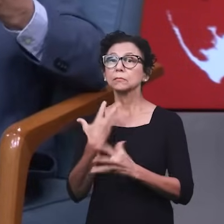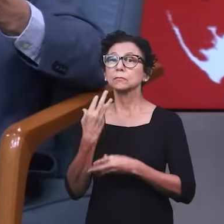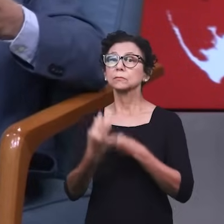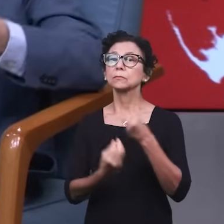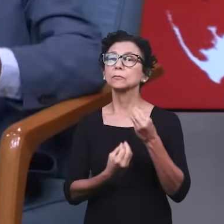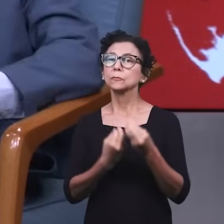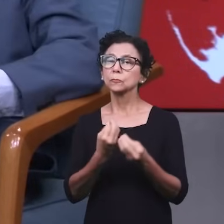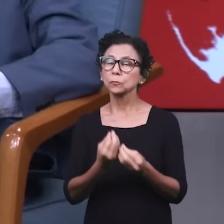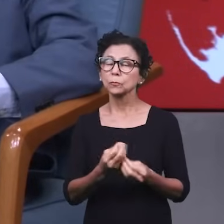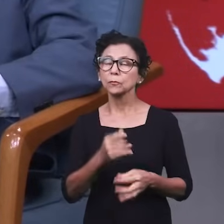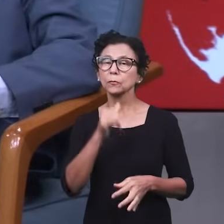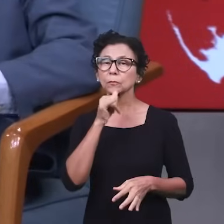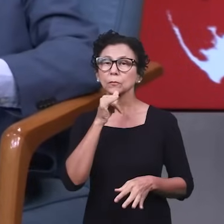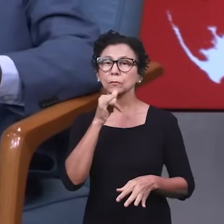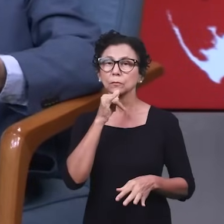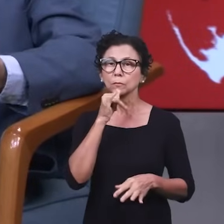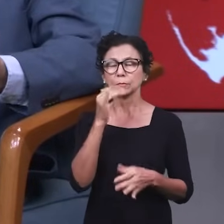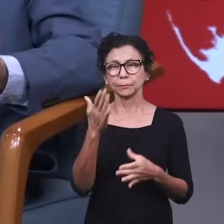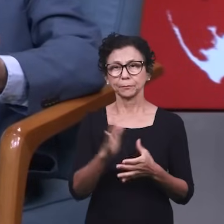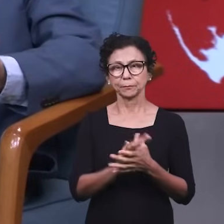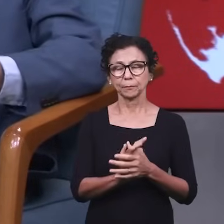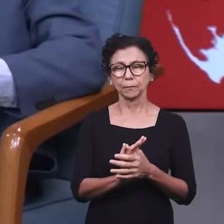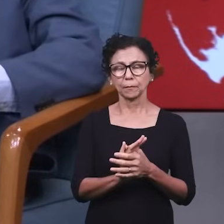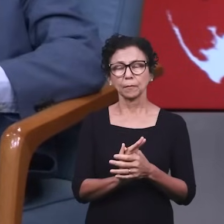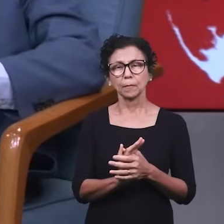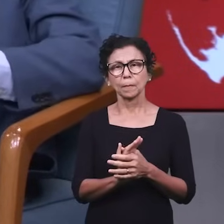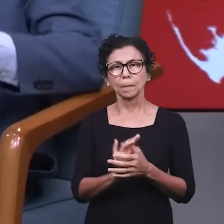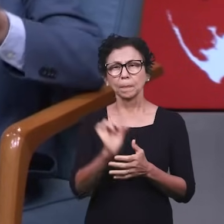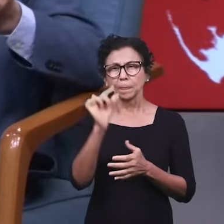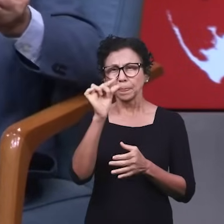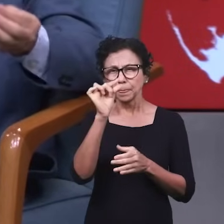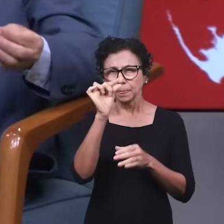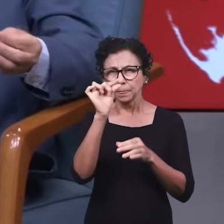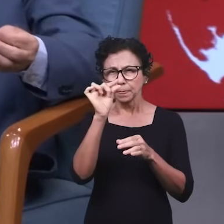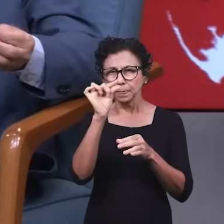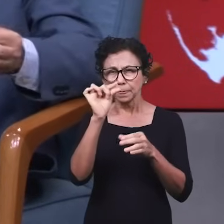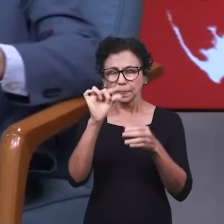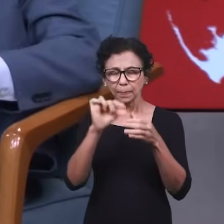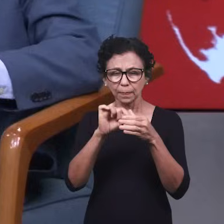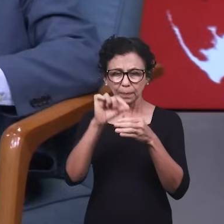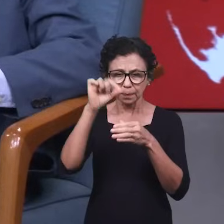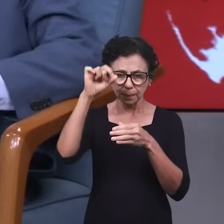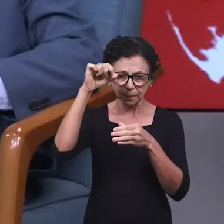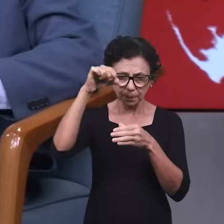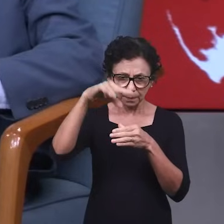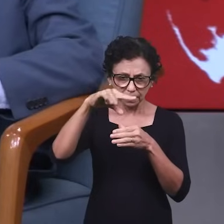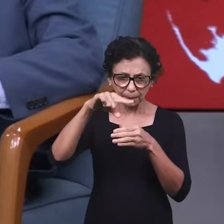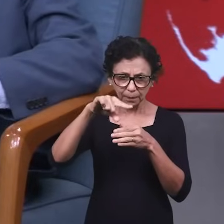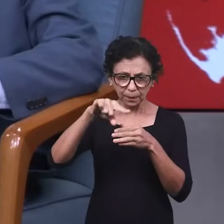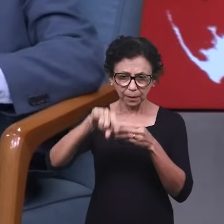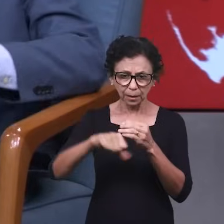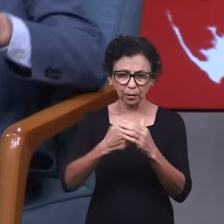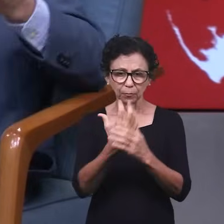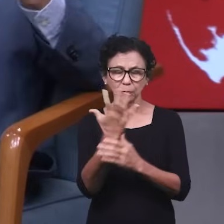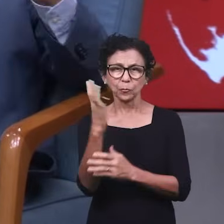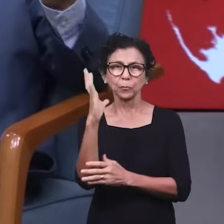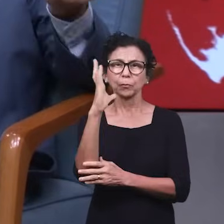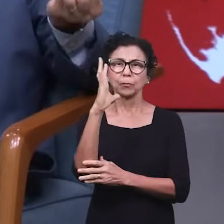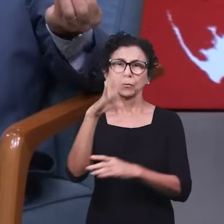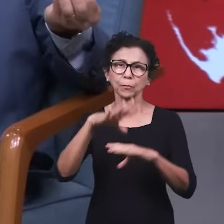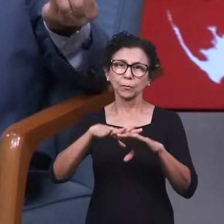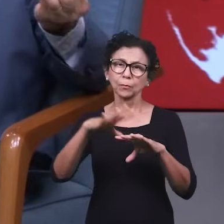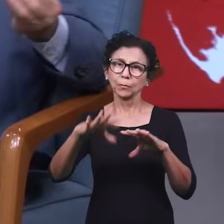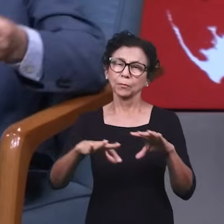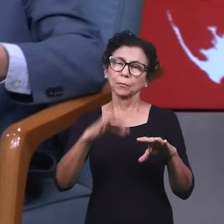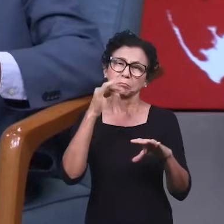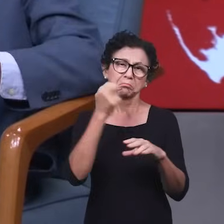ela surgia? Toda planta precisa de uma semente. Qual a semente que